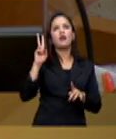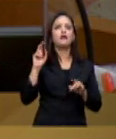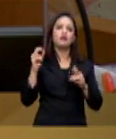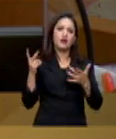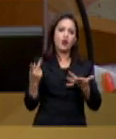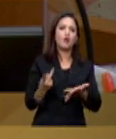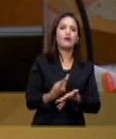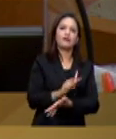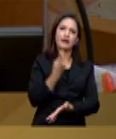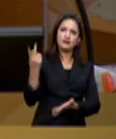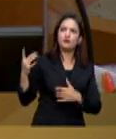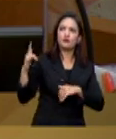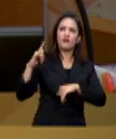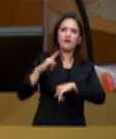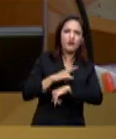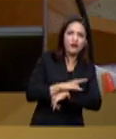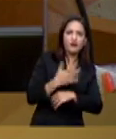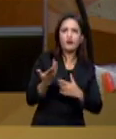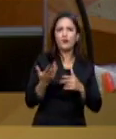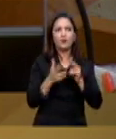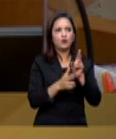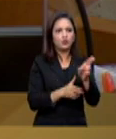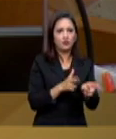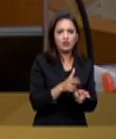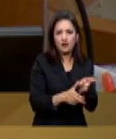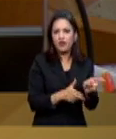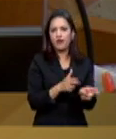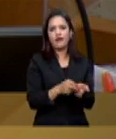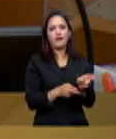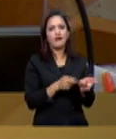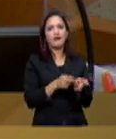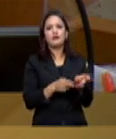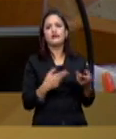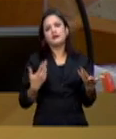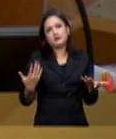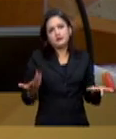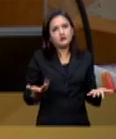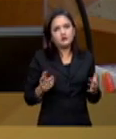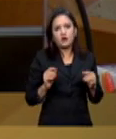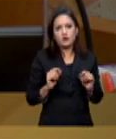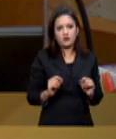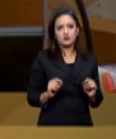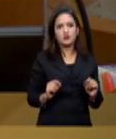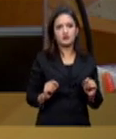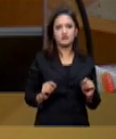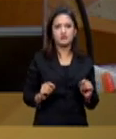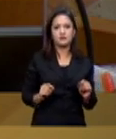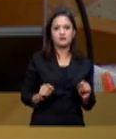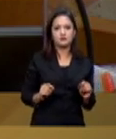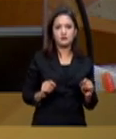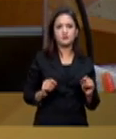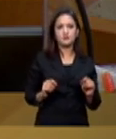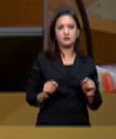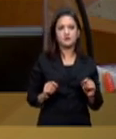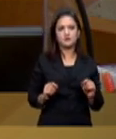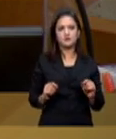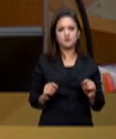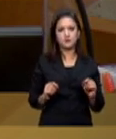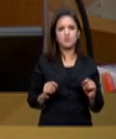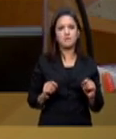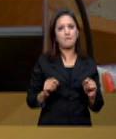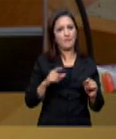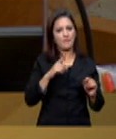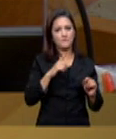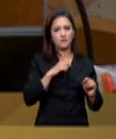trem, certamente está previsto com penas, né? Isso está tratado no Código